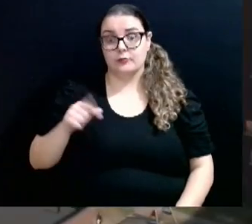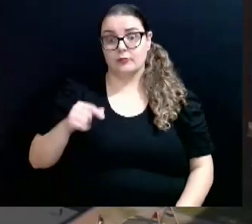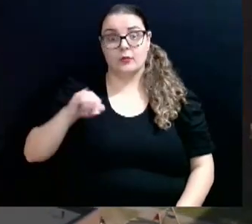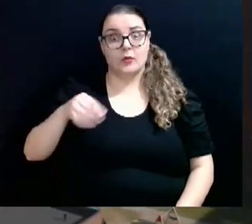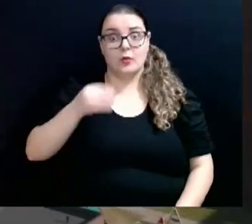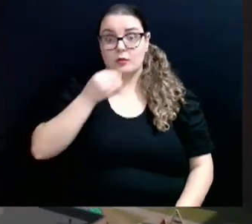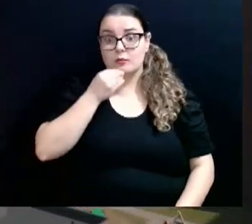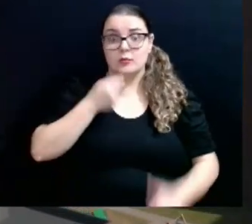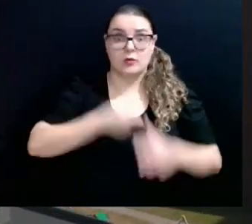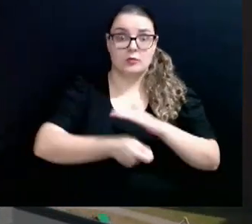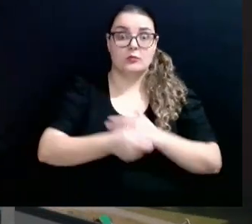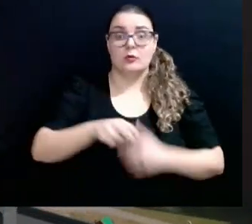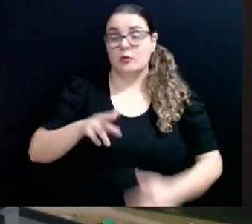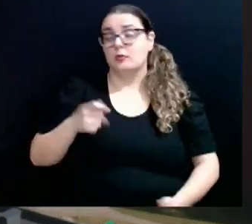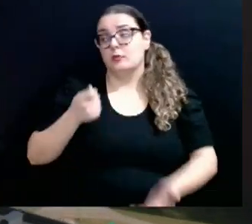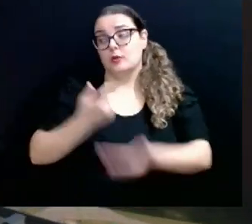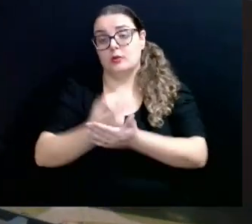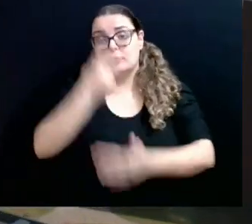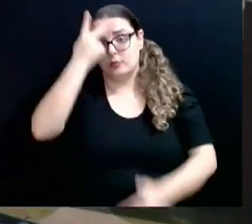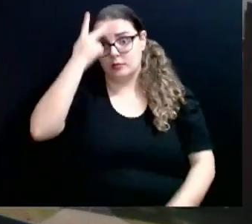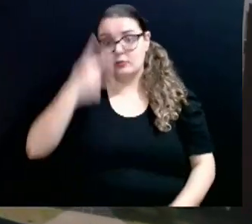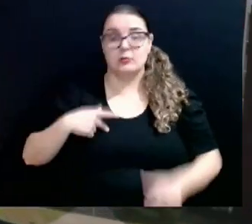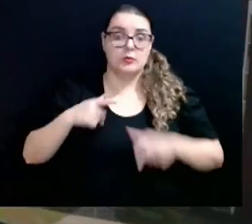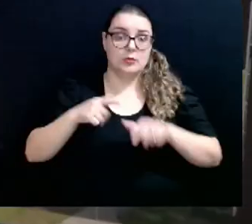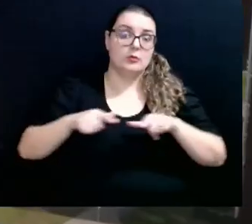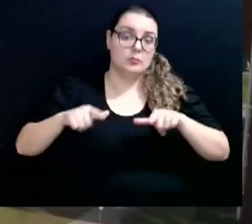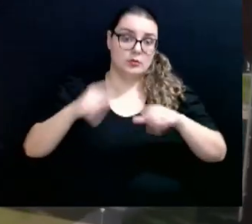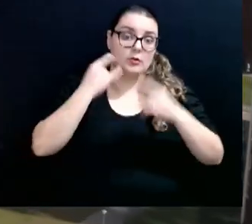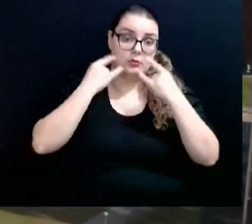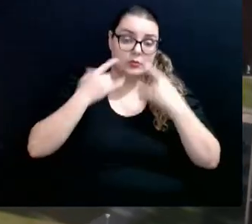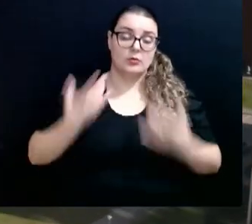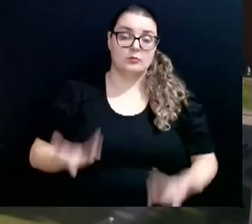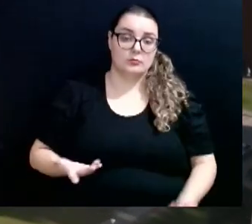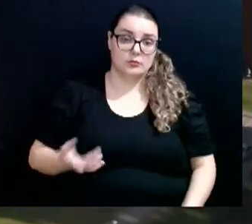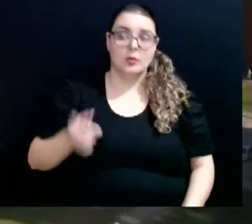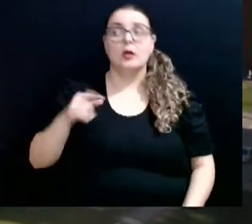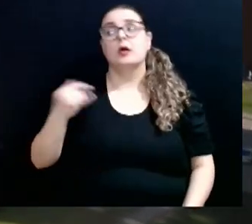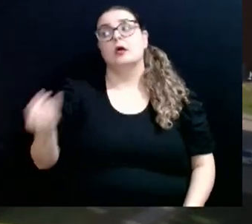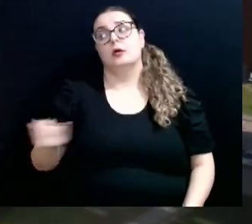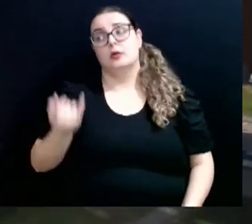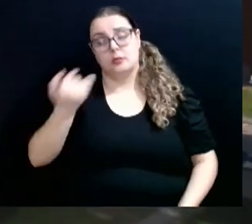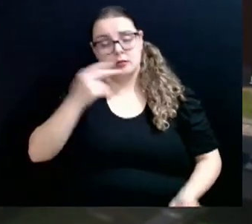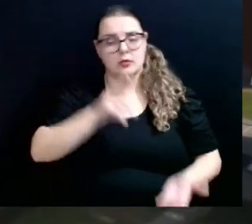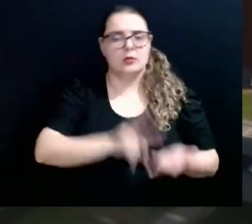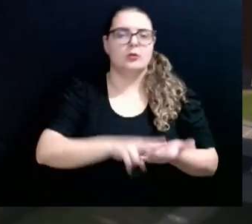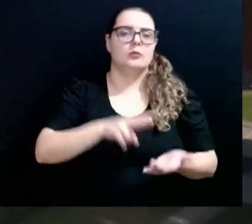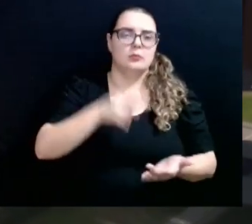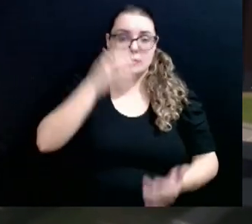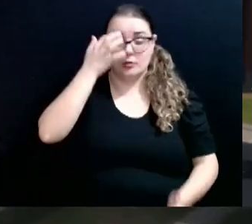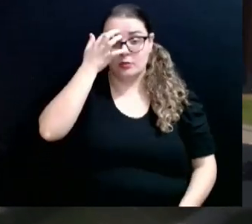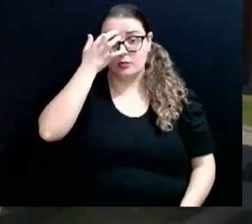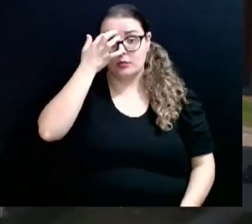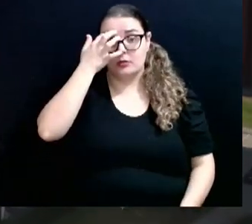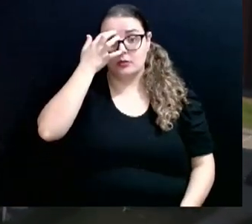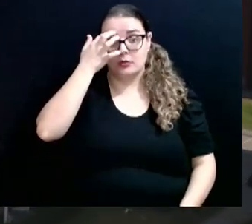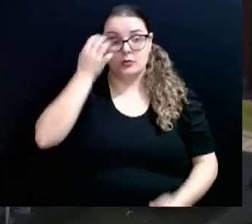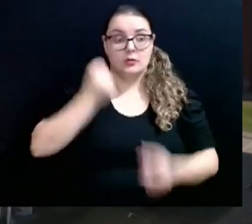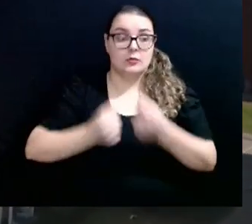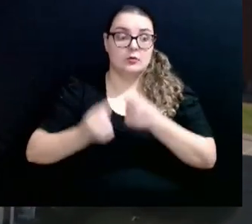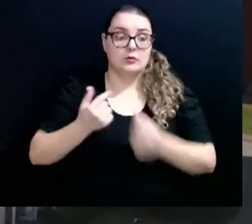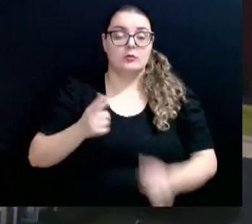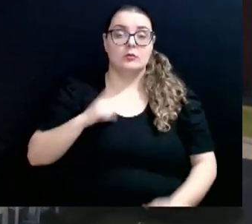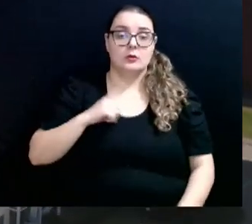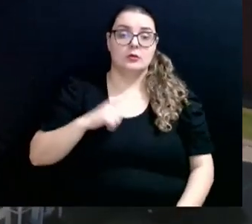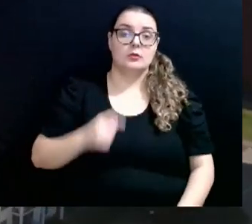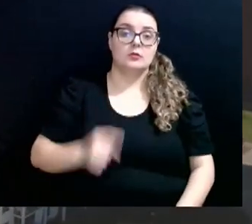para aquisição própria daquele lote que você tem interesse. Então, é extremamente vantajoso na questão financeira. Você vai ter um ganho de 30% a